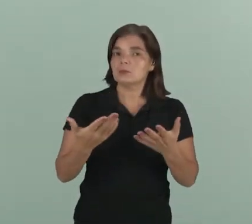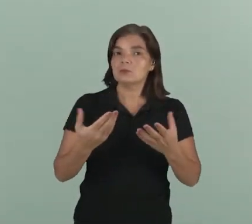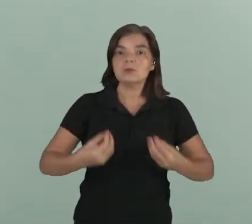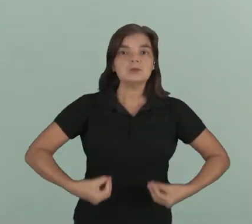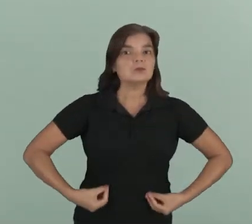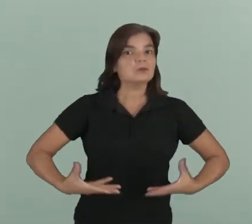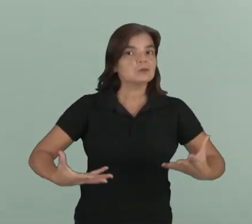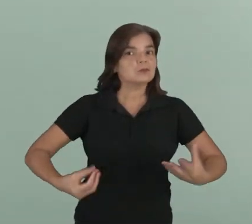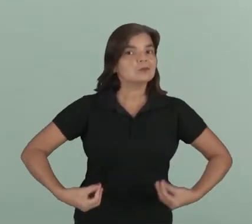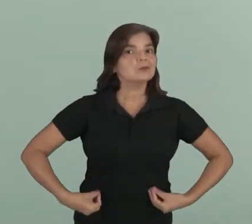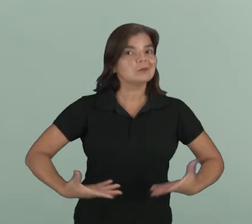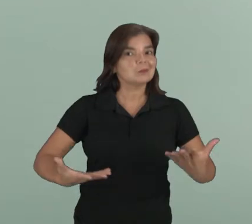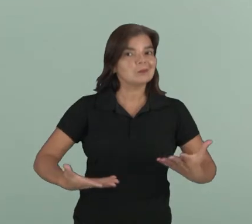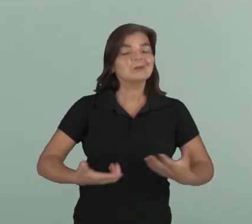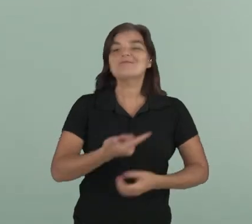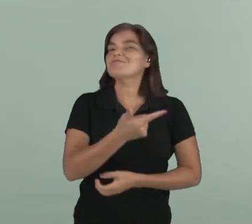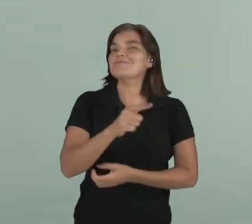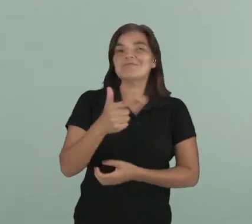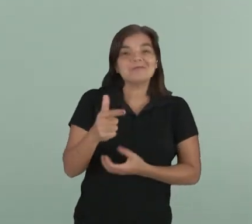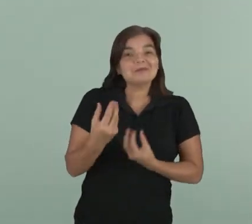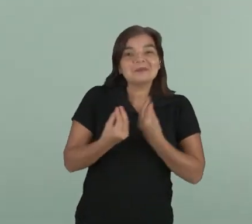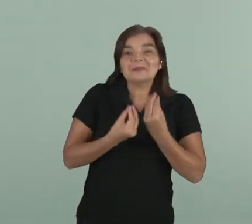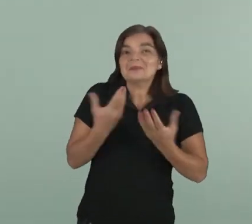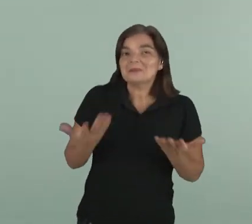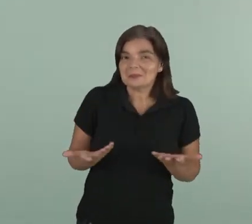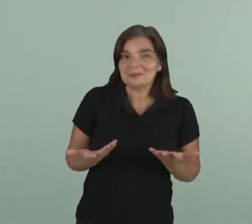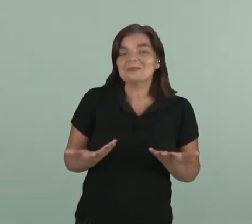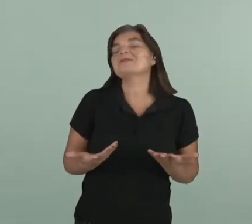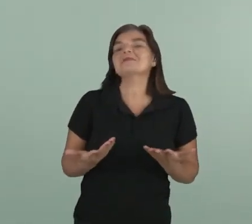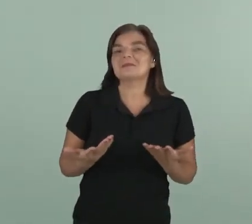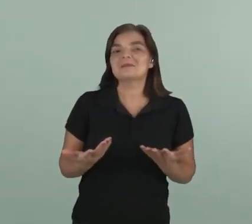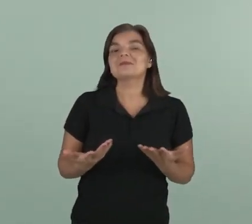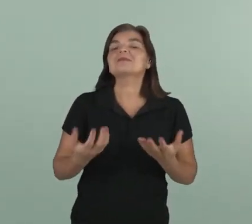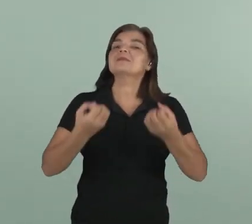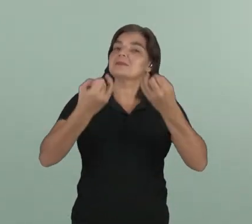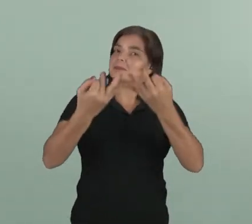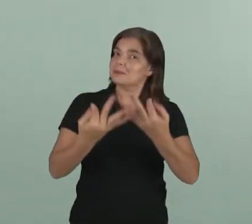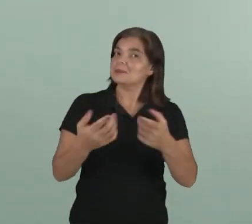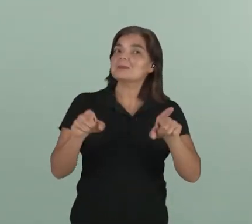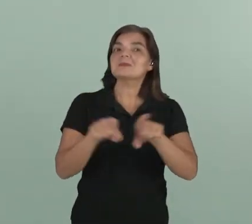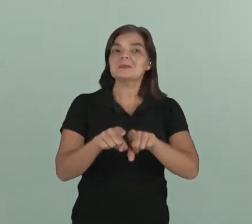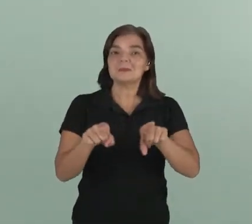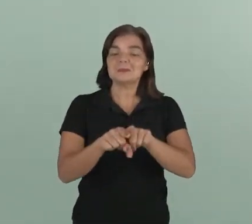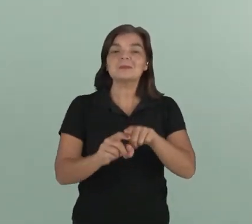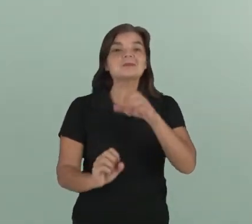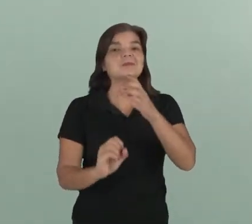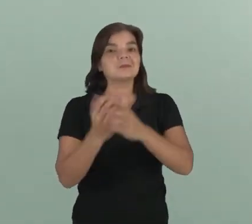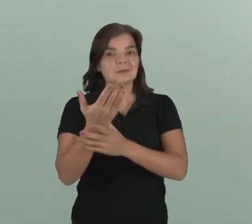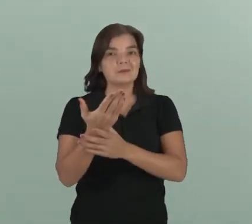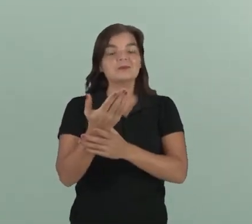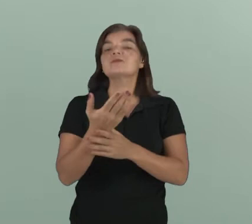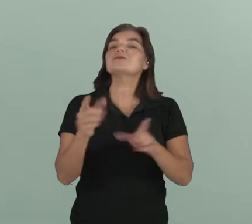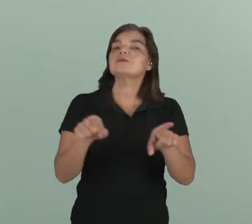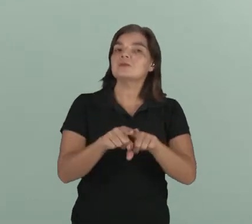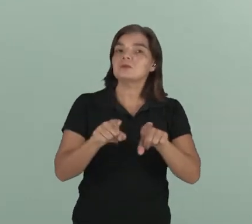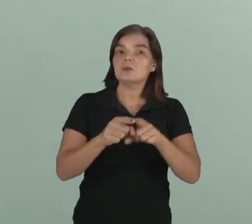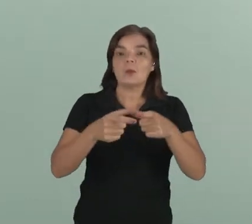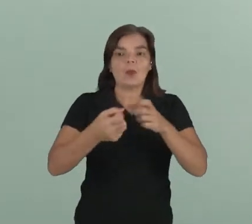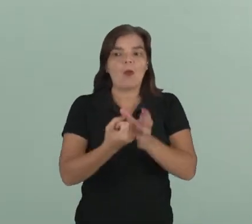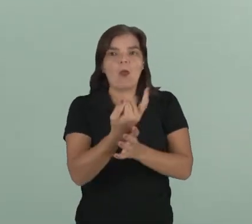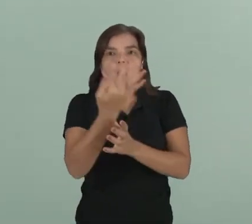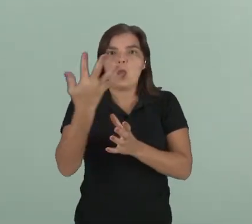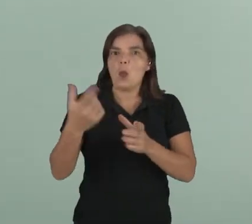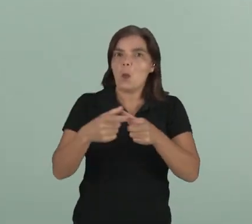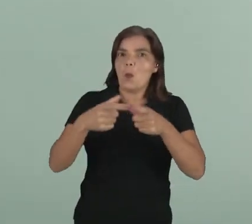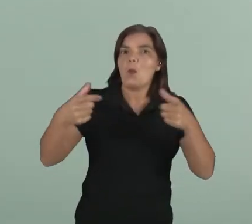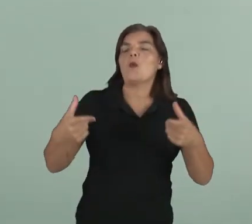consumir, então não há porquê, não há razão, digamos assim, para que haja uma produção em grande